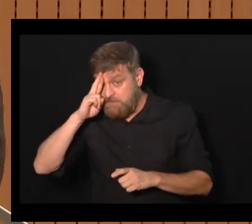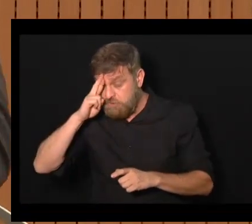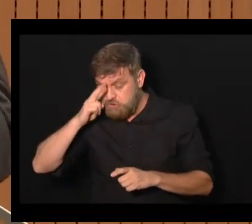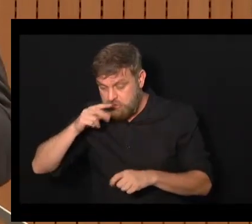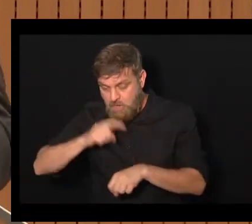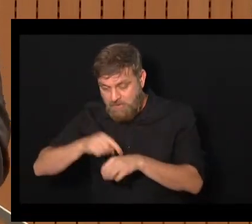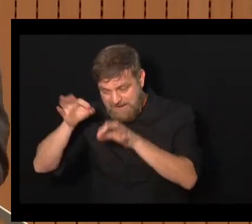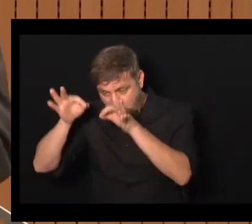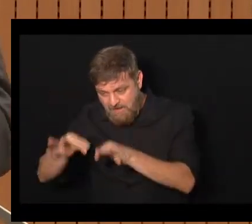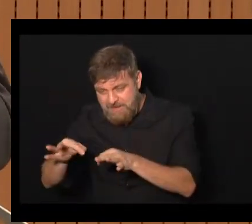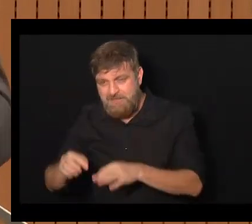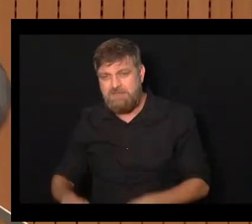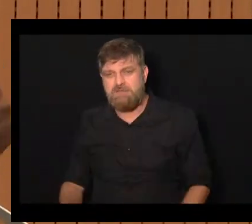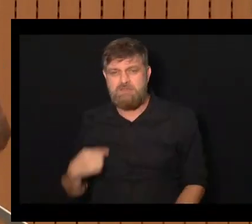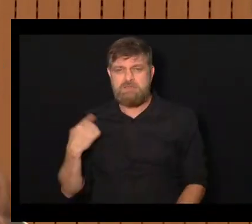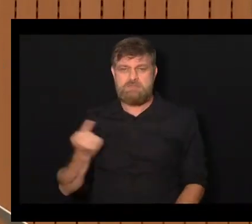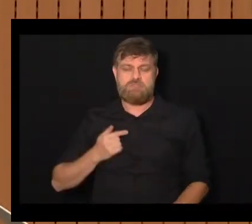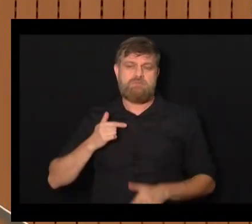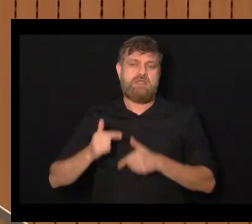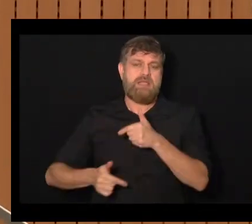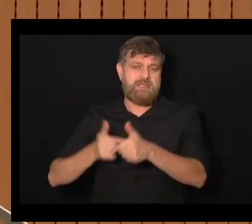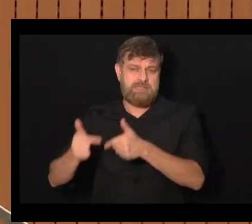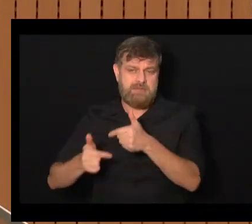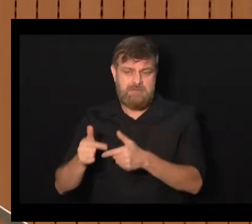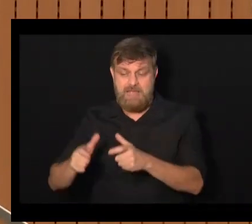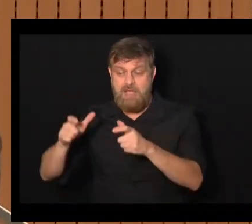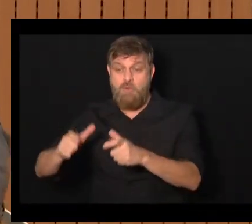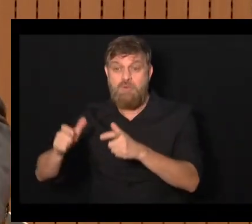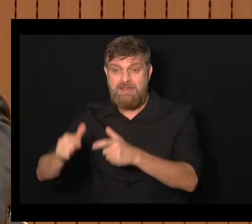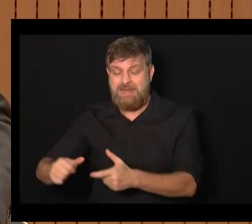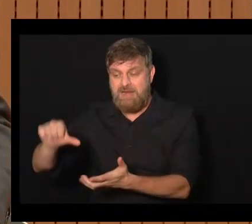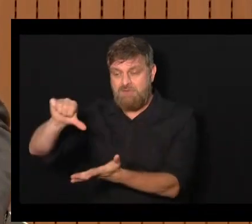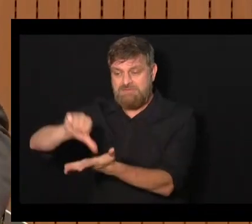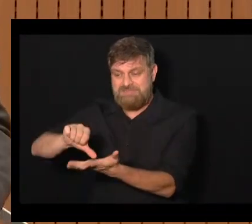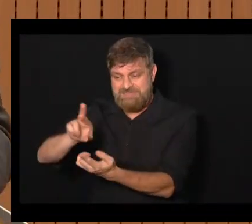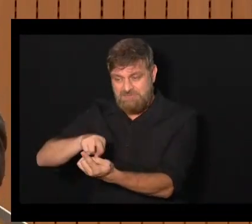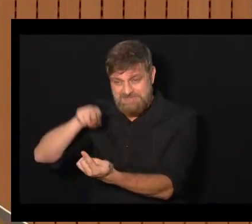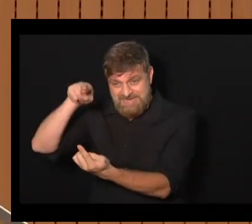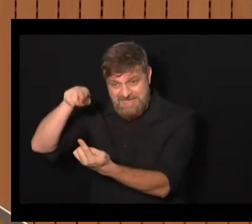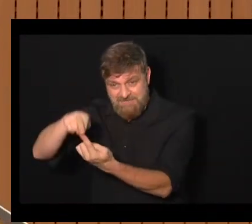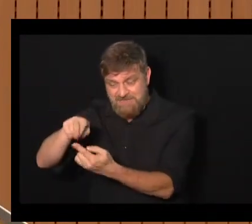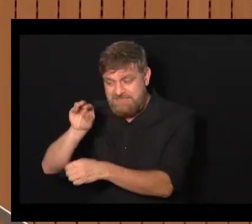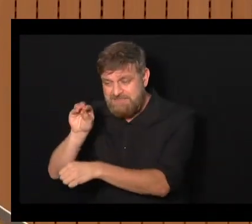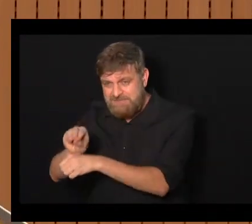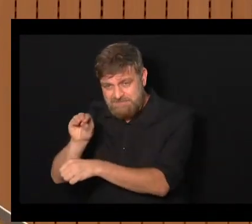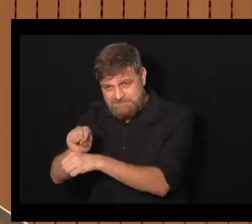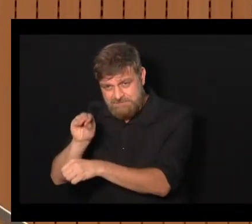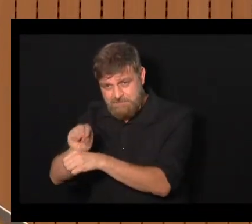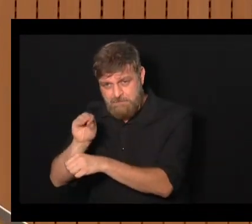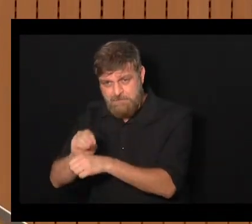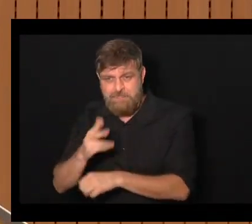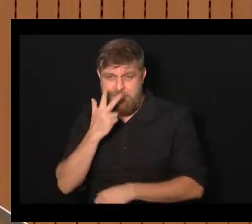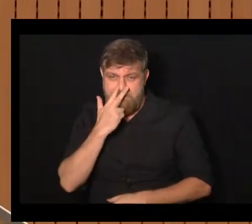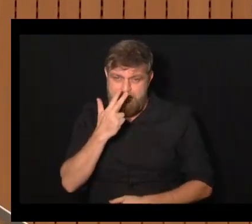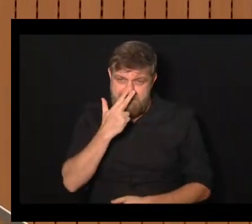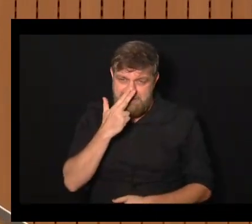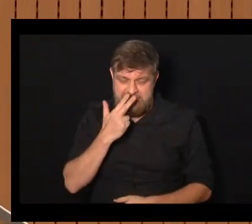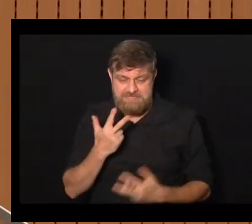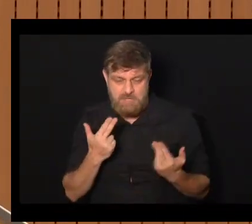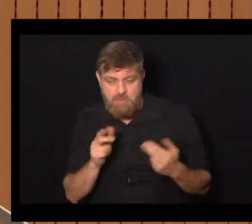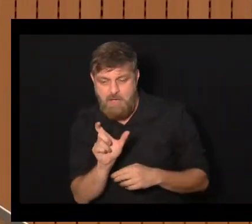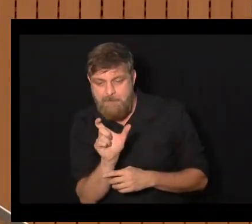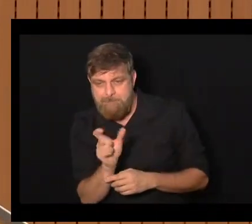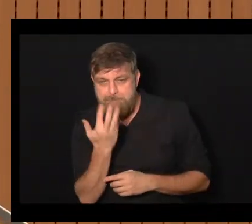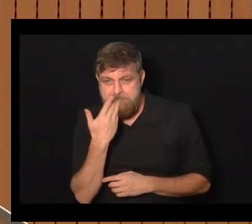Né? Então, nós vamos ter que trabalhar essa figura, que eu vou chamar aqui novamente de uma forma até infantil, mas é uma forma